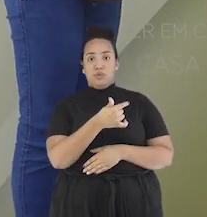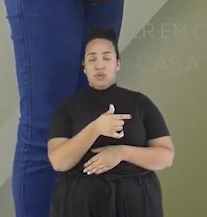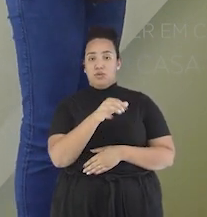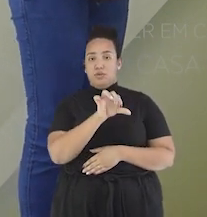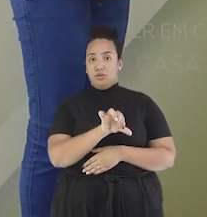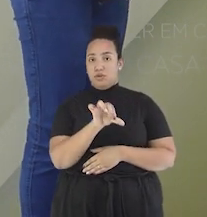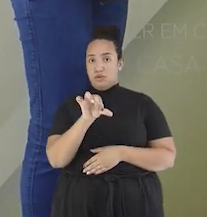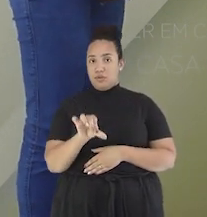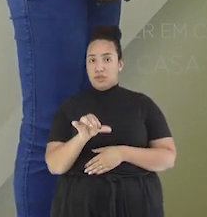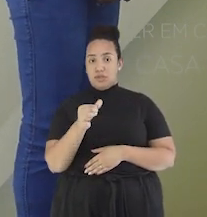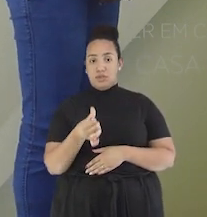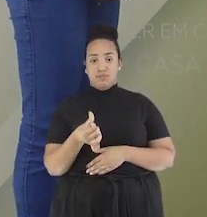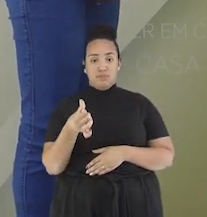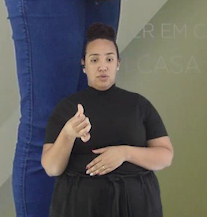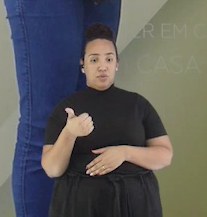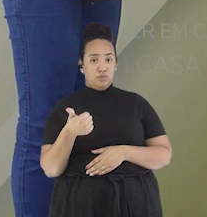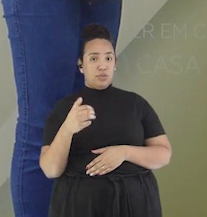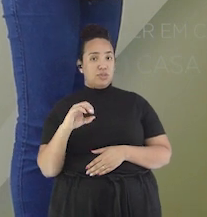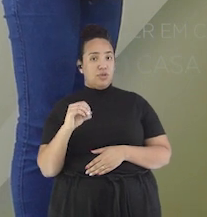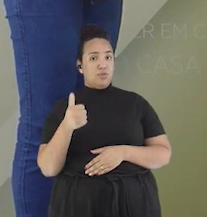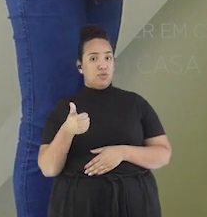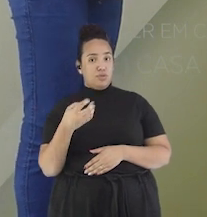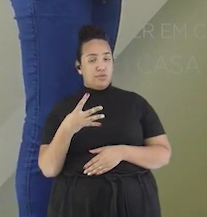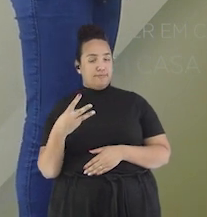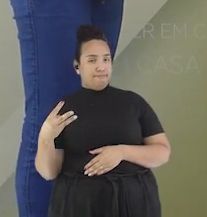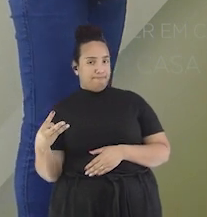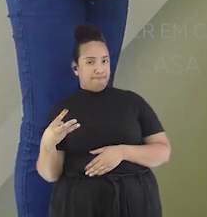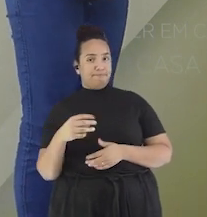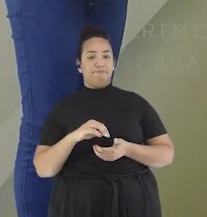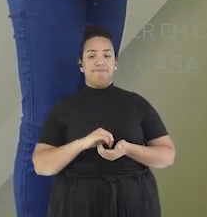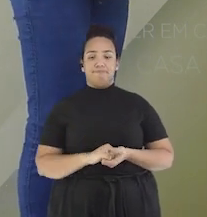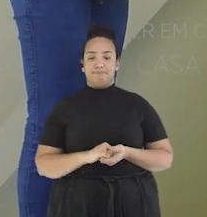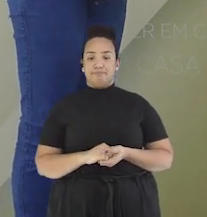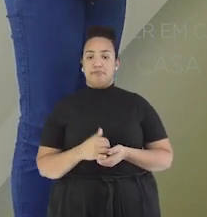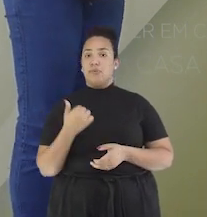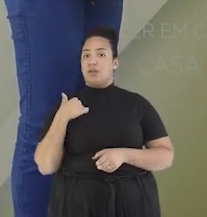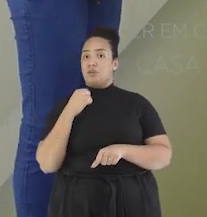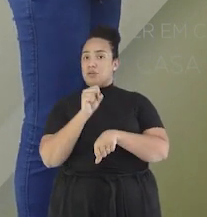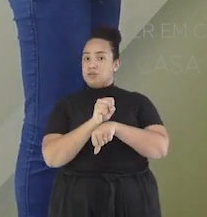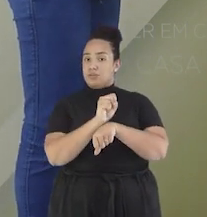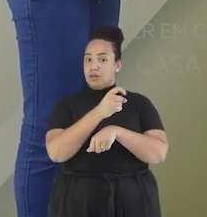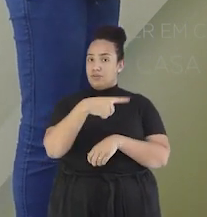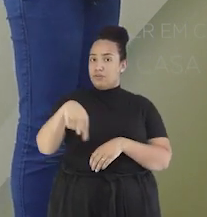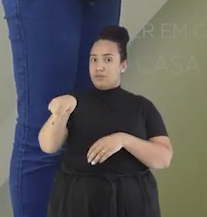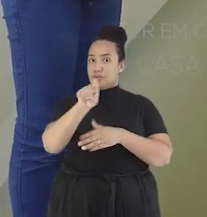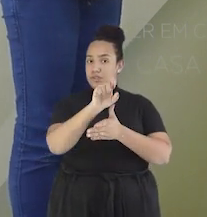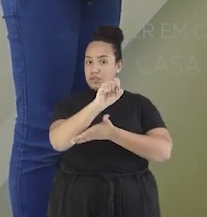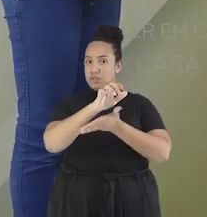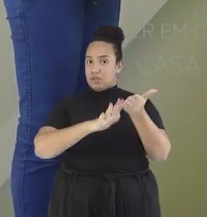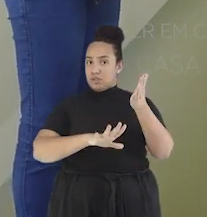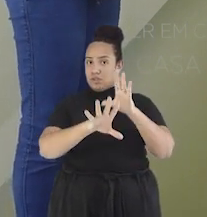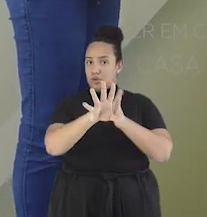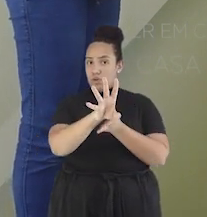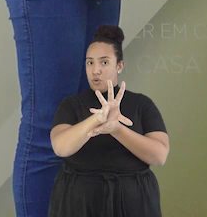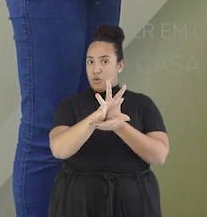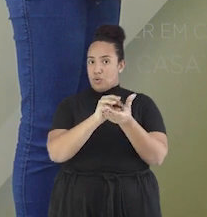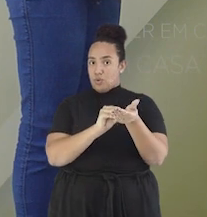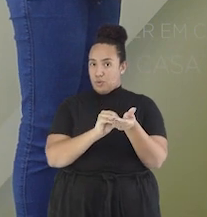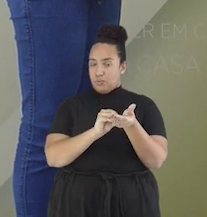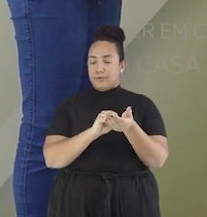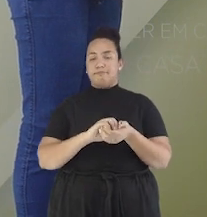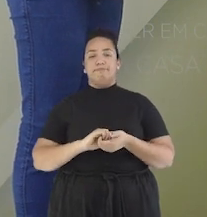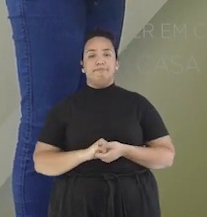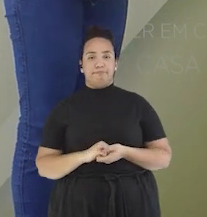27 99 661 0143. Eu vou dar um tempo para você copiar o telefone ou tirar